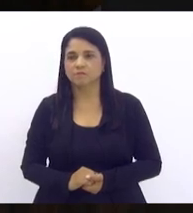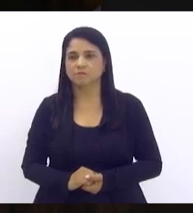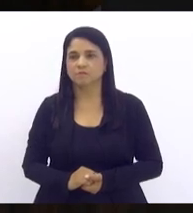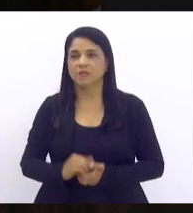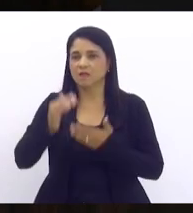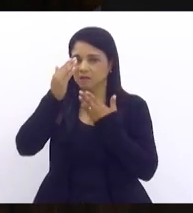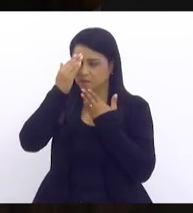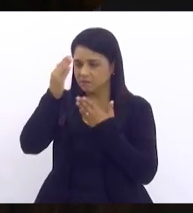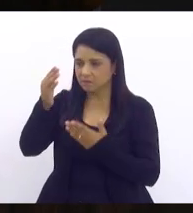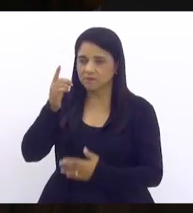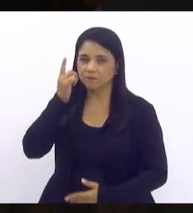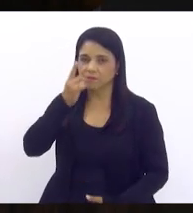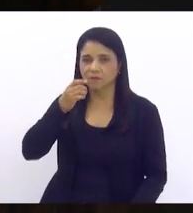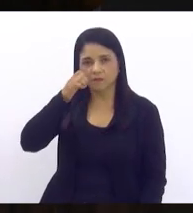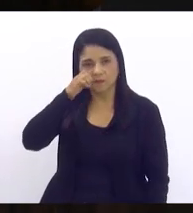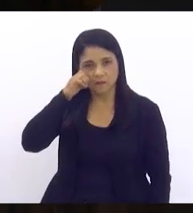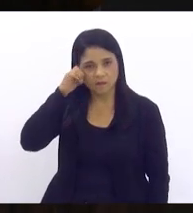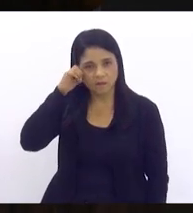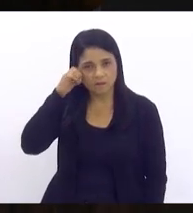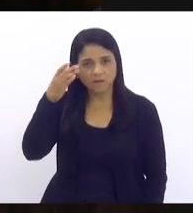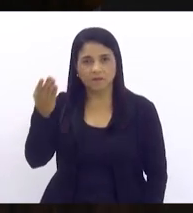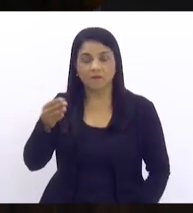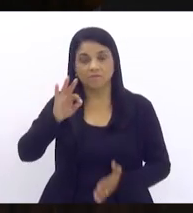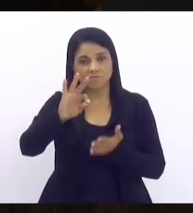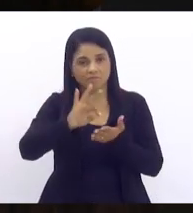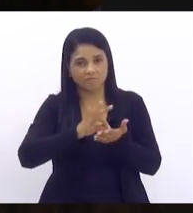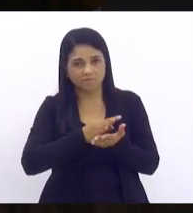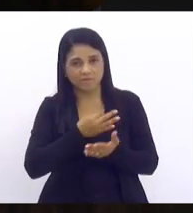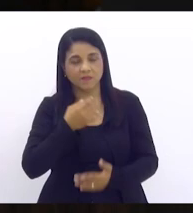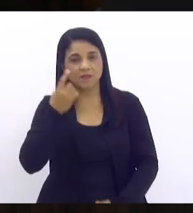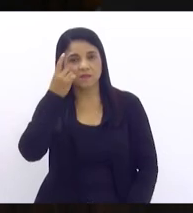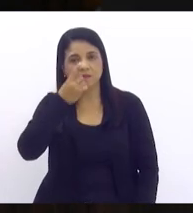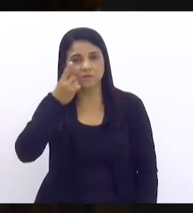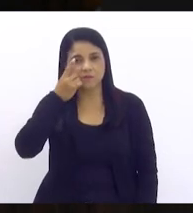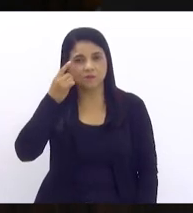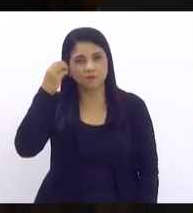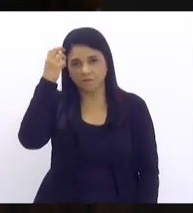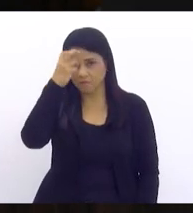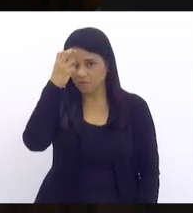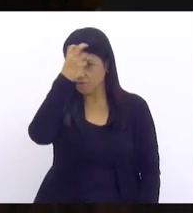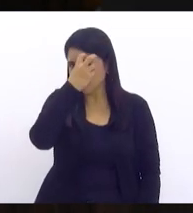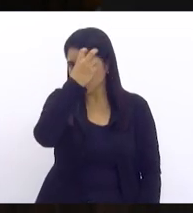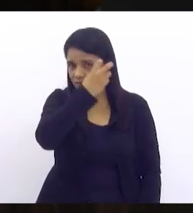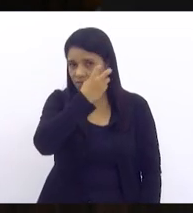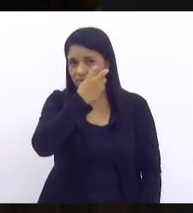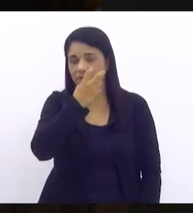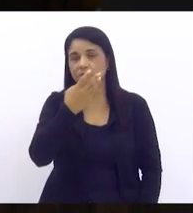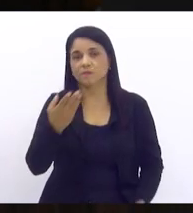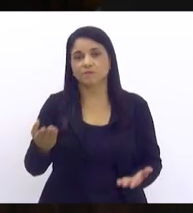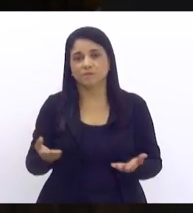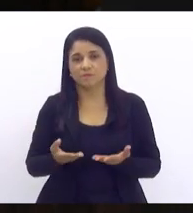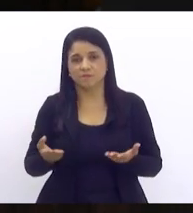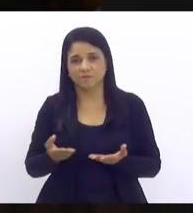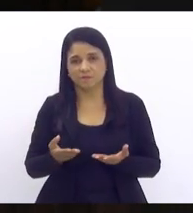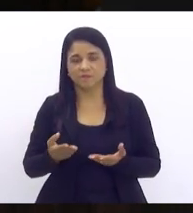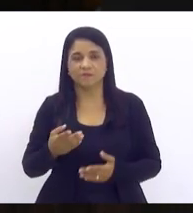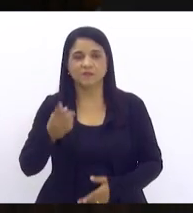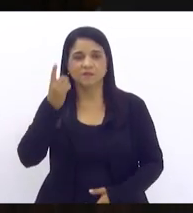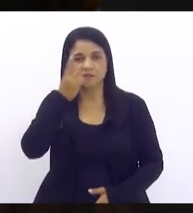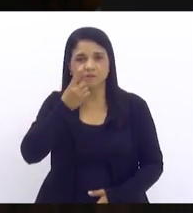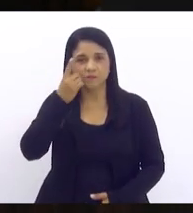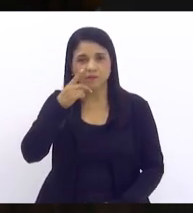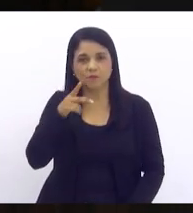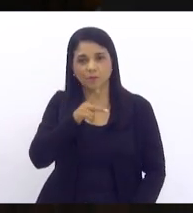Agradecendo a deputada Élica Takimoto, a próxima oradora é a deputada Verônica Lima, cedido nesse momento pelo deputado